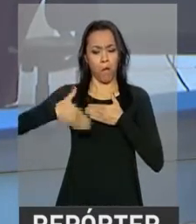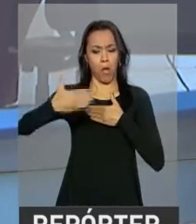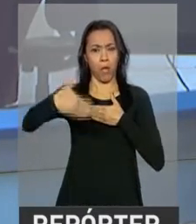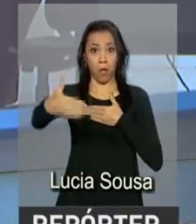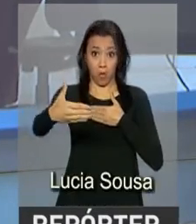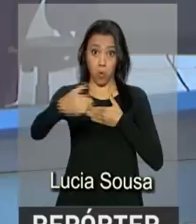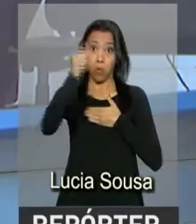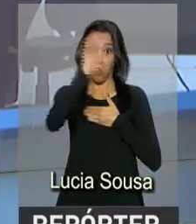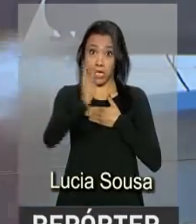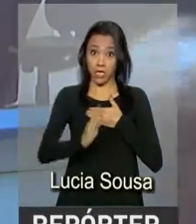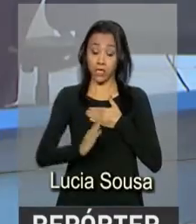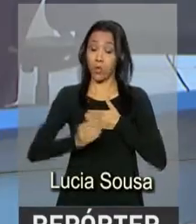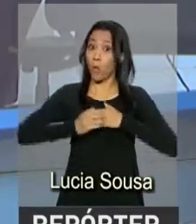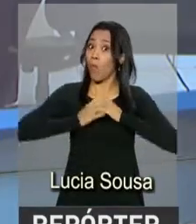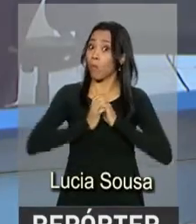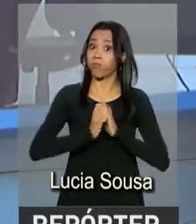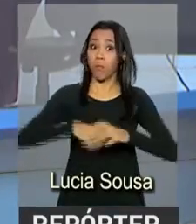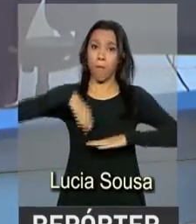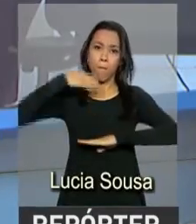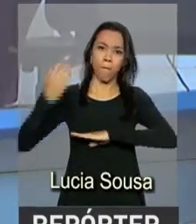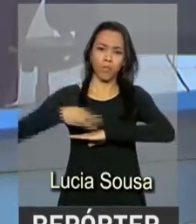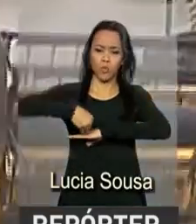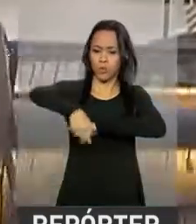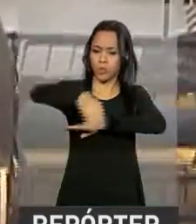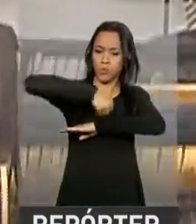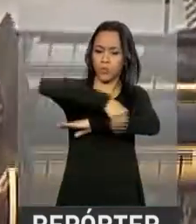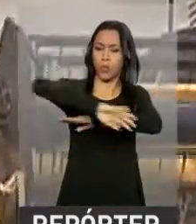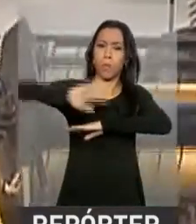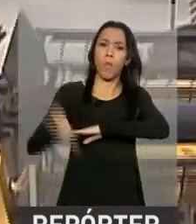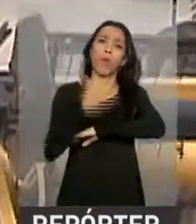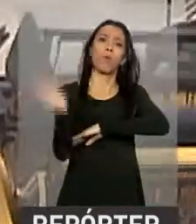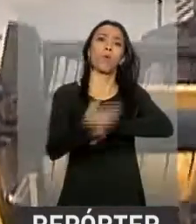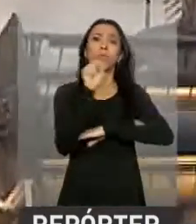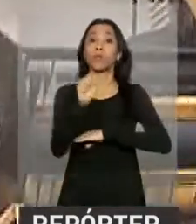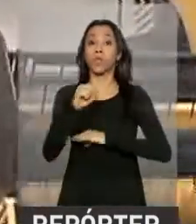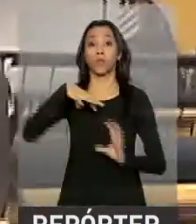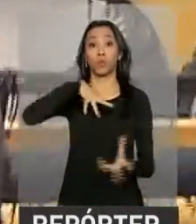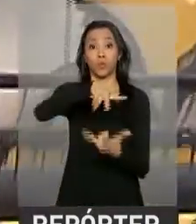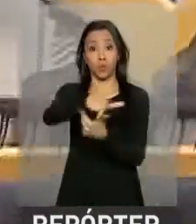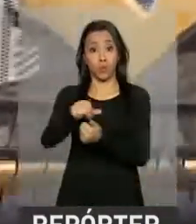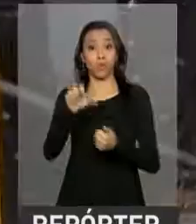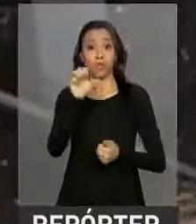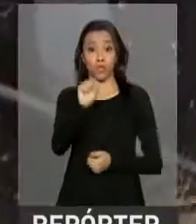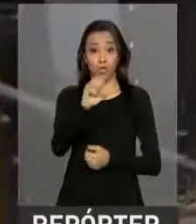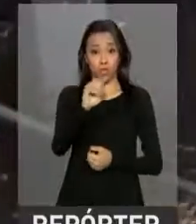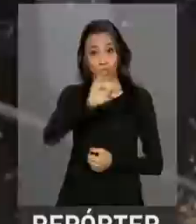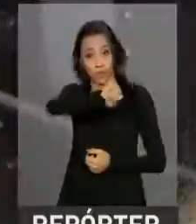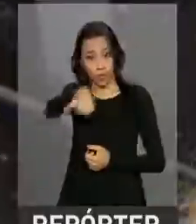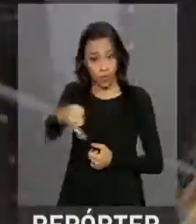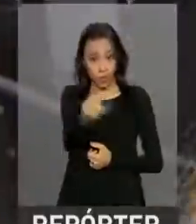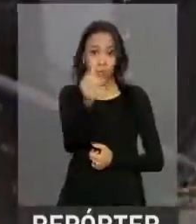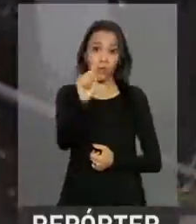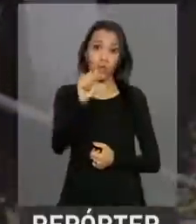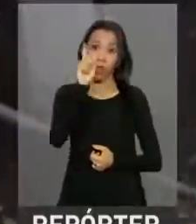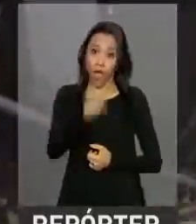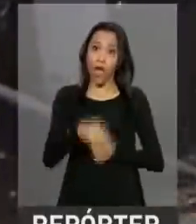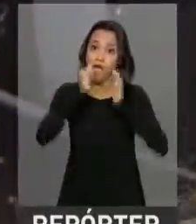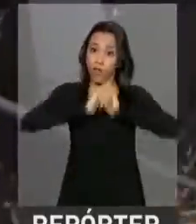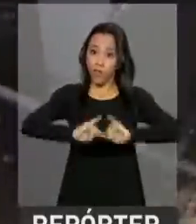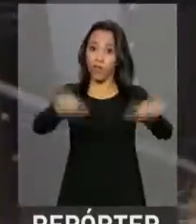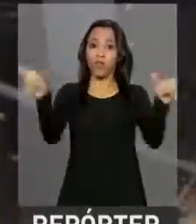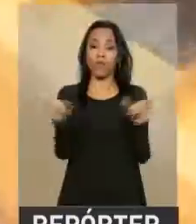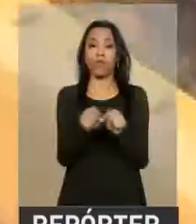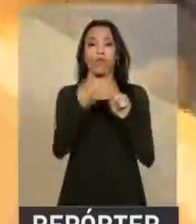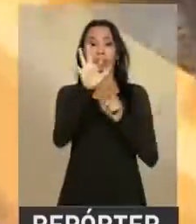produtor de soja do mundo a previsão é da organização das nações unidas para agricultura e alimentação fao segundo